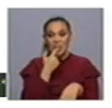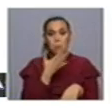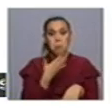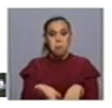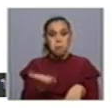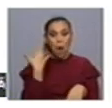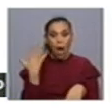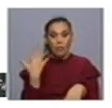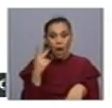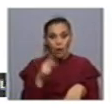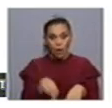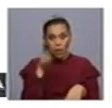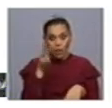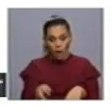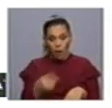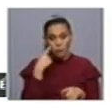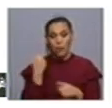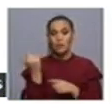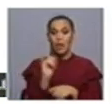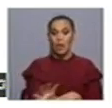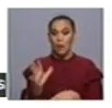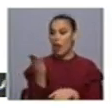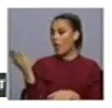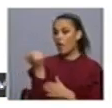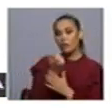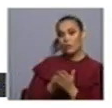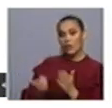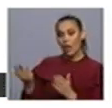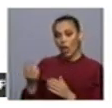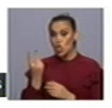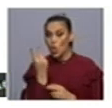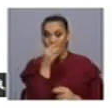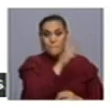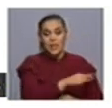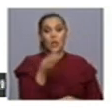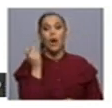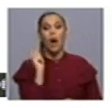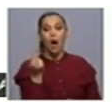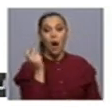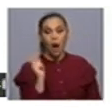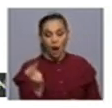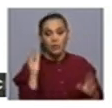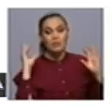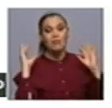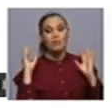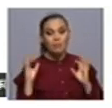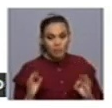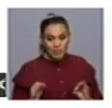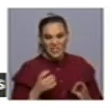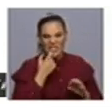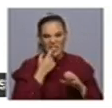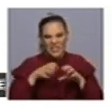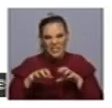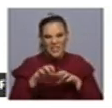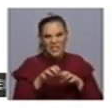escala de quilómetros, como mostra este diagrama. Portanto, durante 2 milhões de anos, foram calhaus do tamanho de